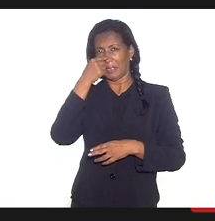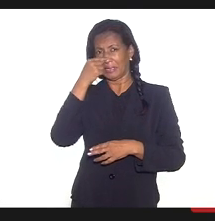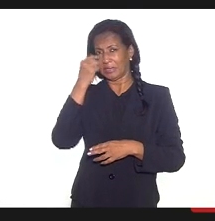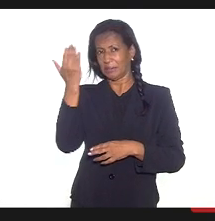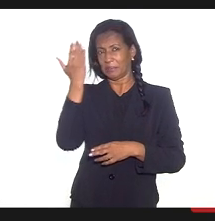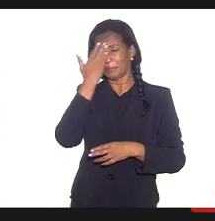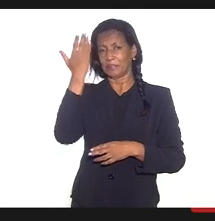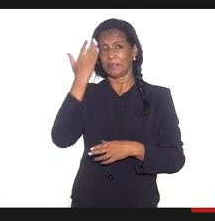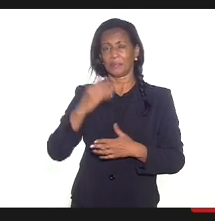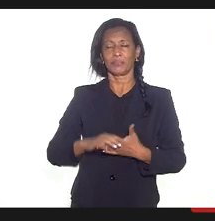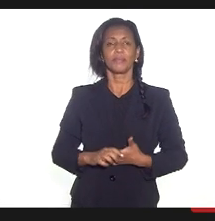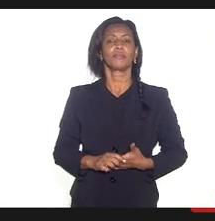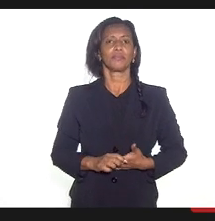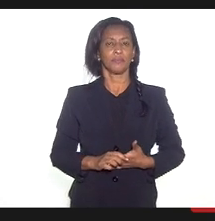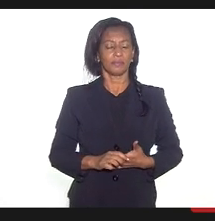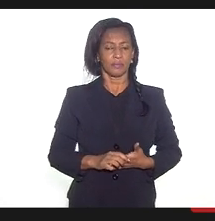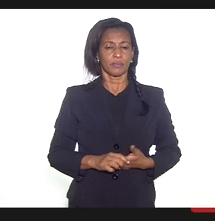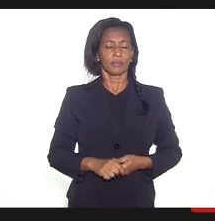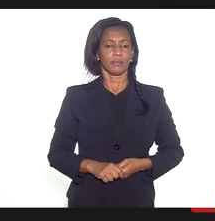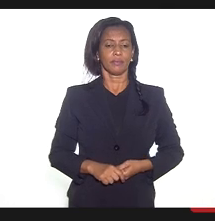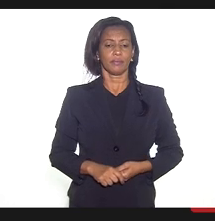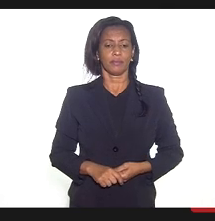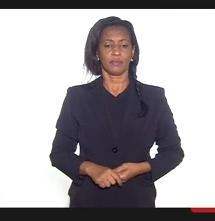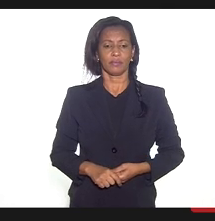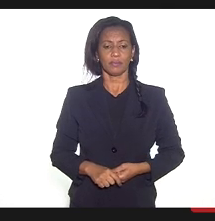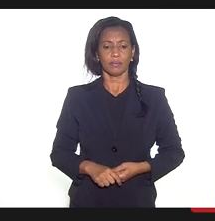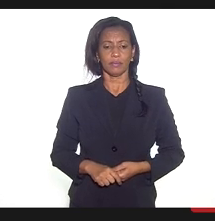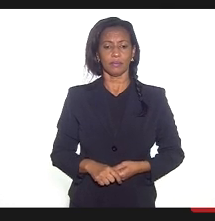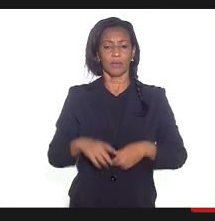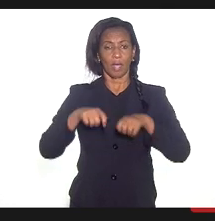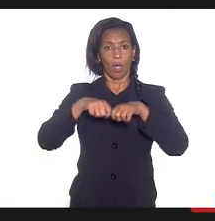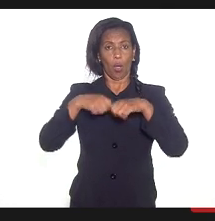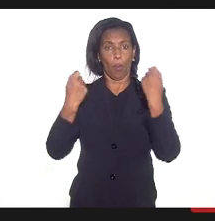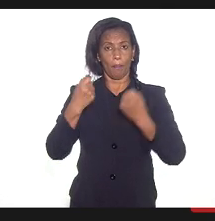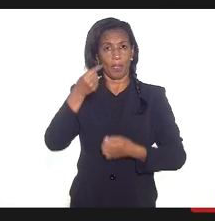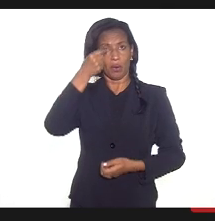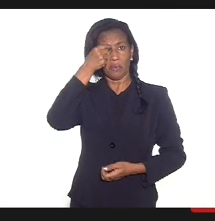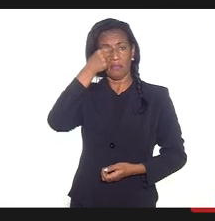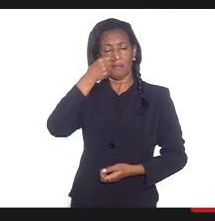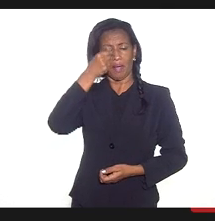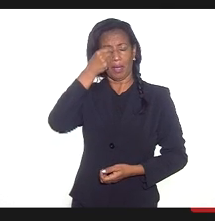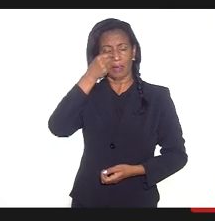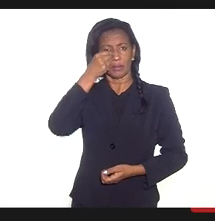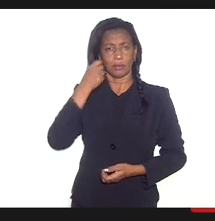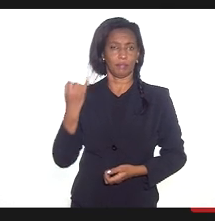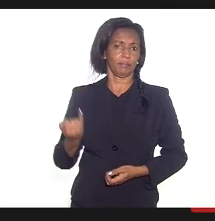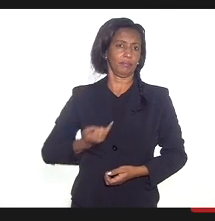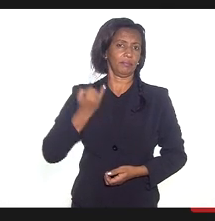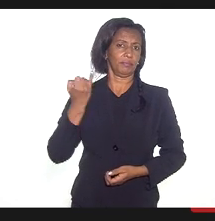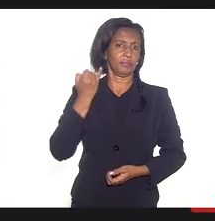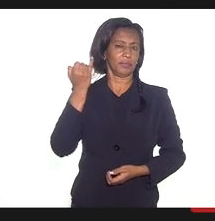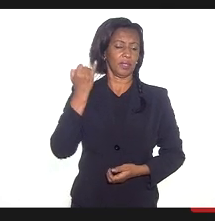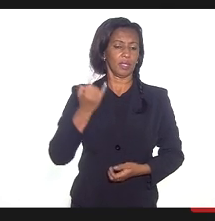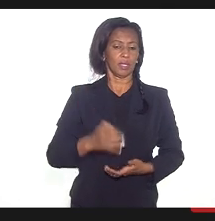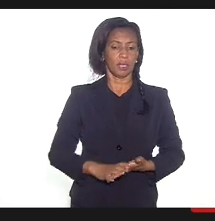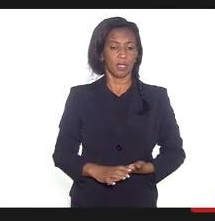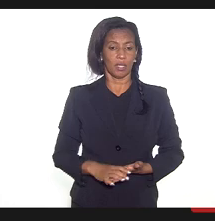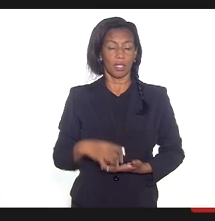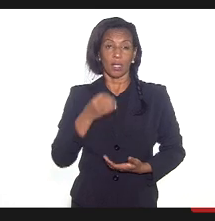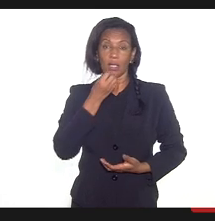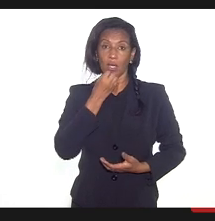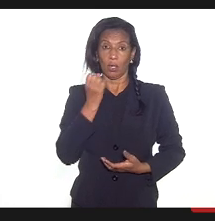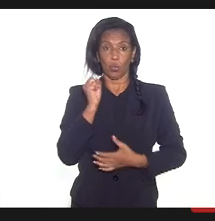a testada que ele tinha me dado. E rompeu um vaso, né, importante, e o bom é que o